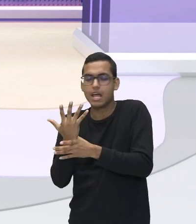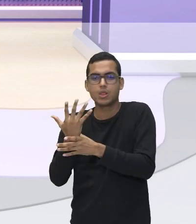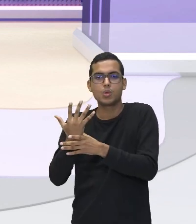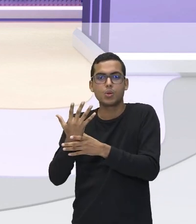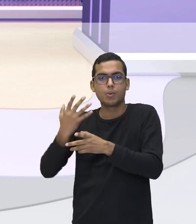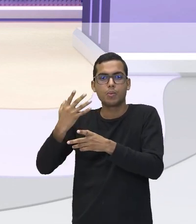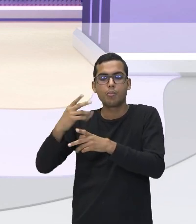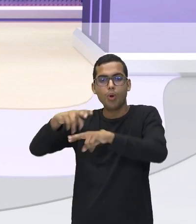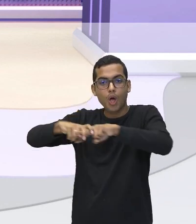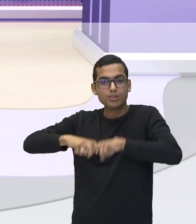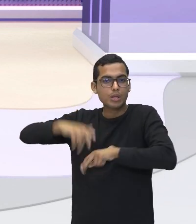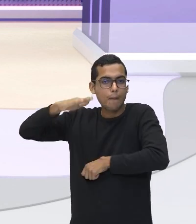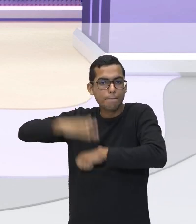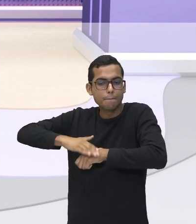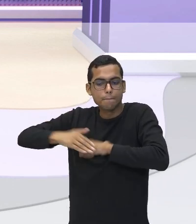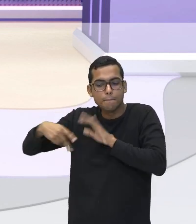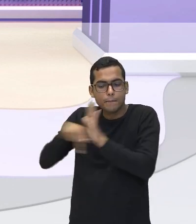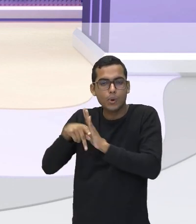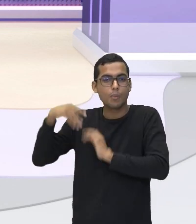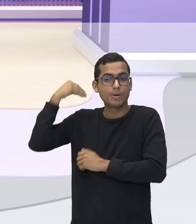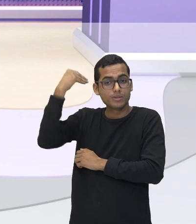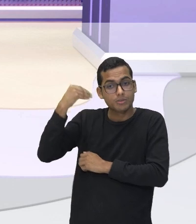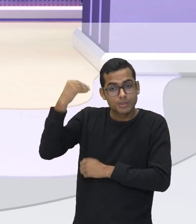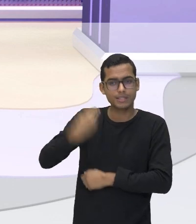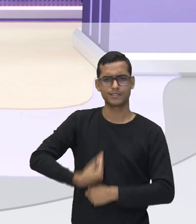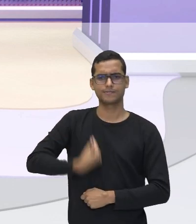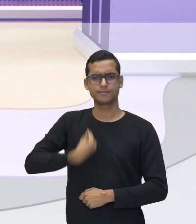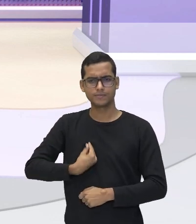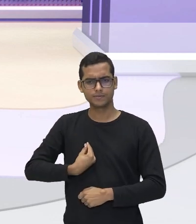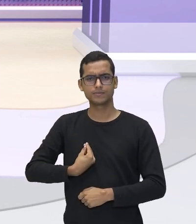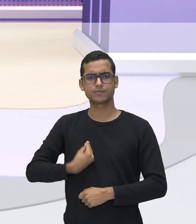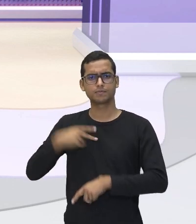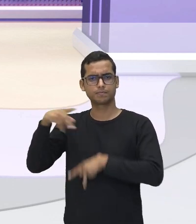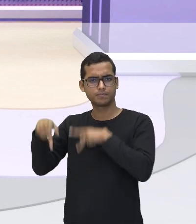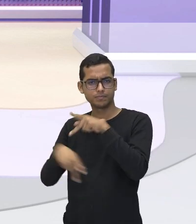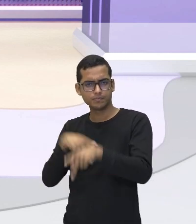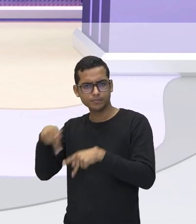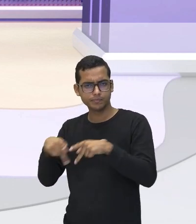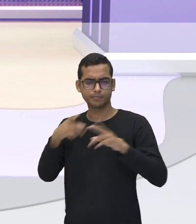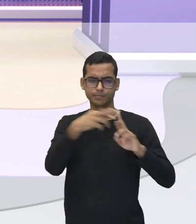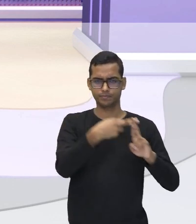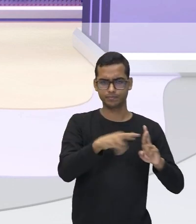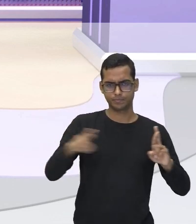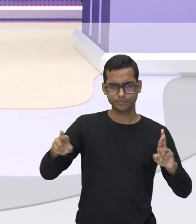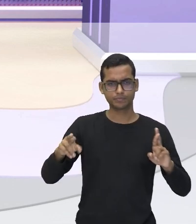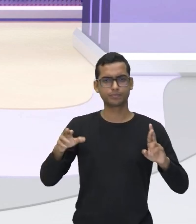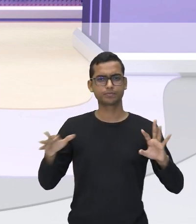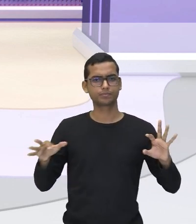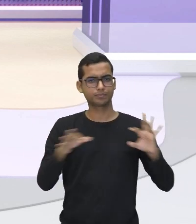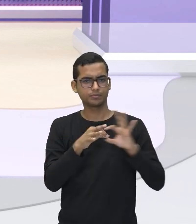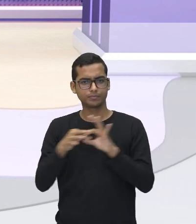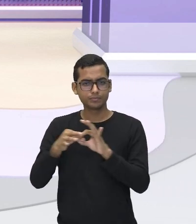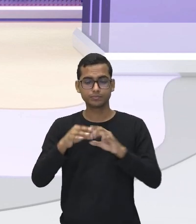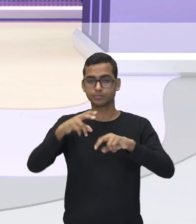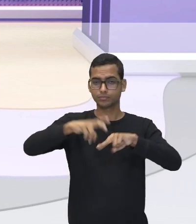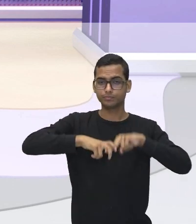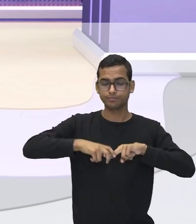Vocês estão percebendo que a minha explicação está falando muito de civilização e de religião, porque